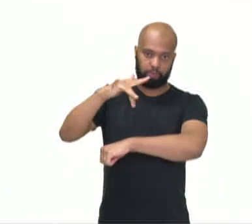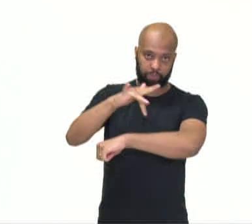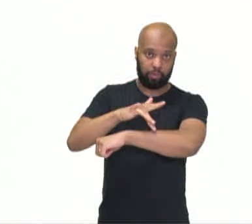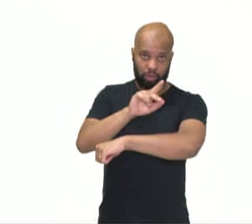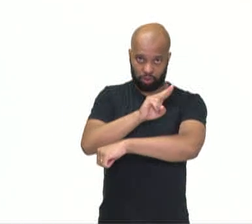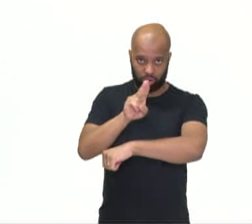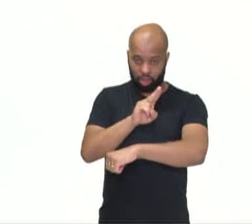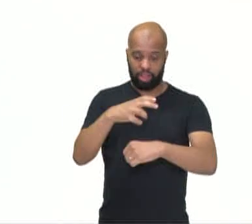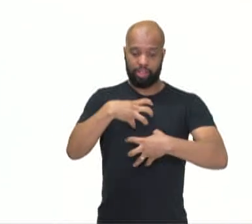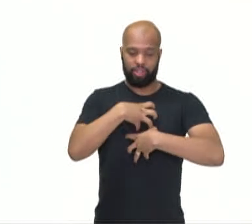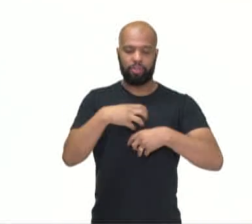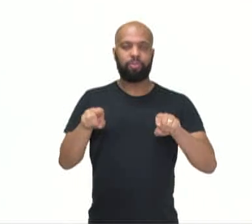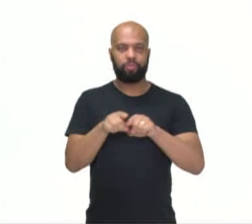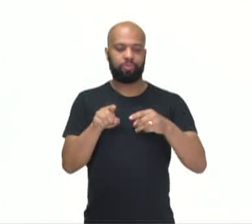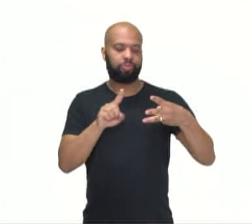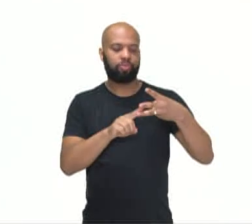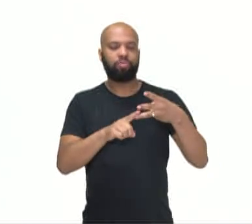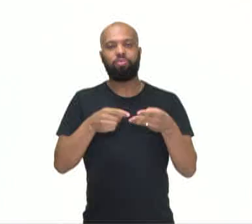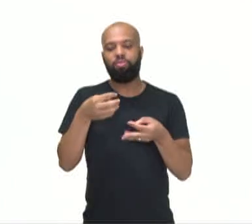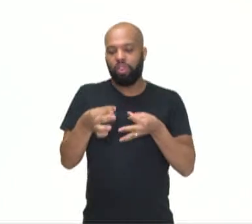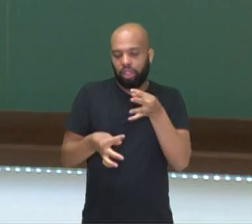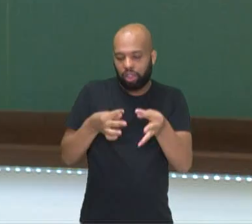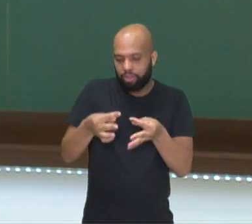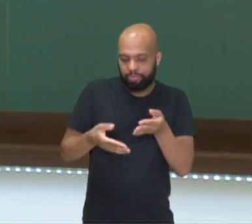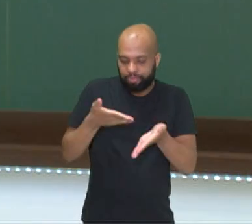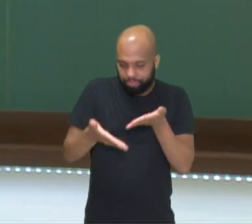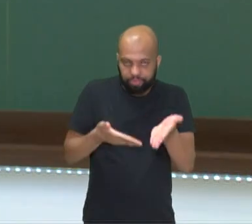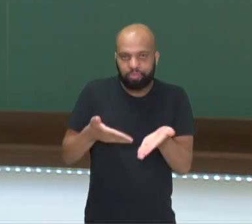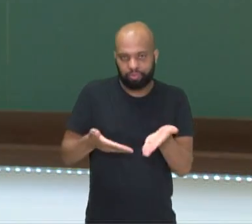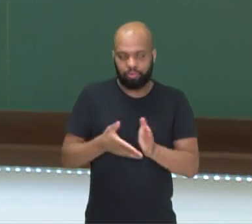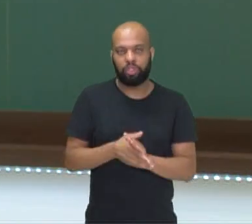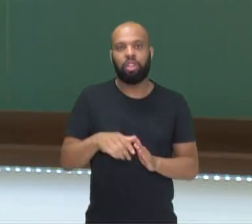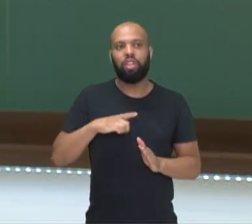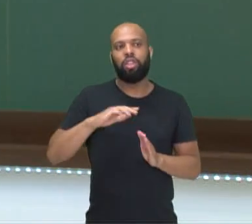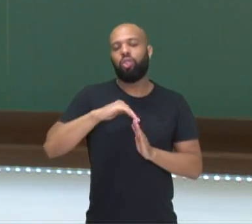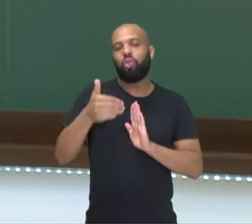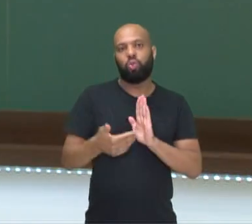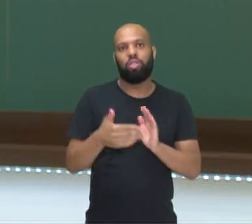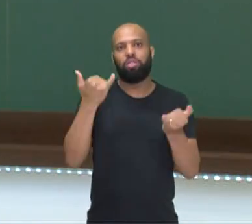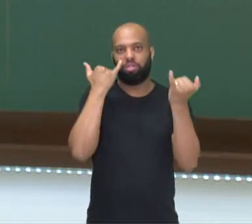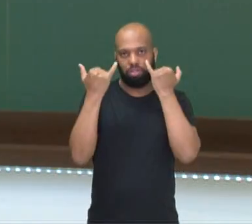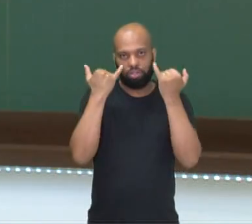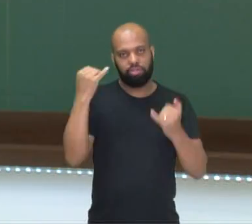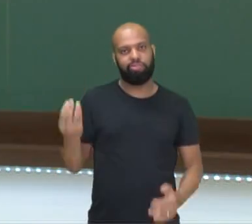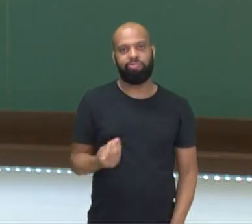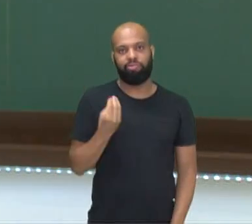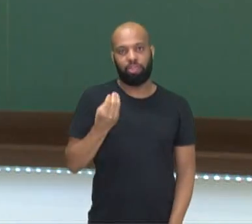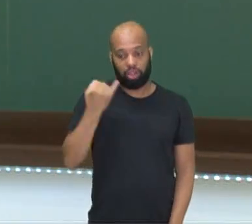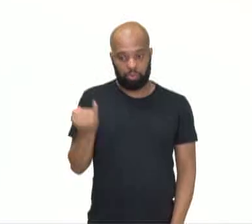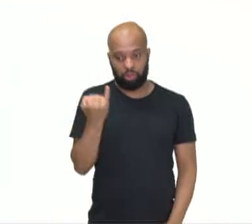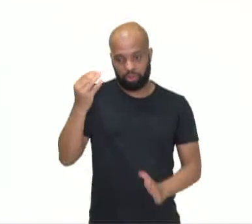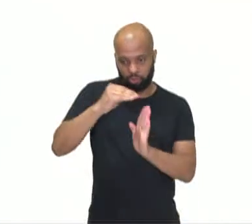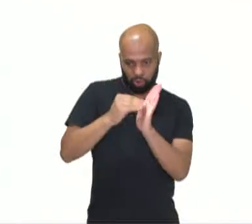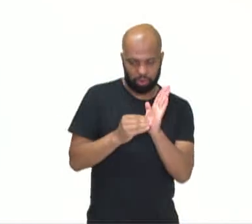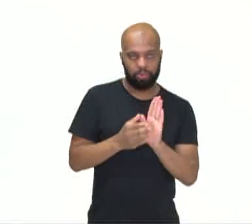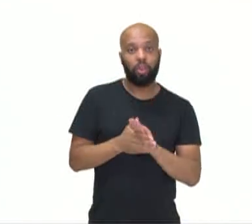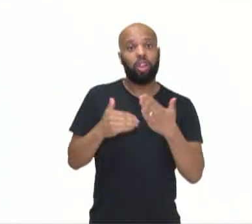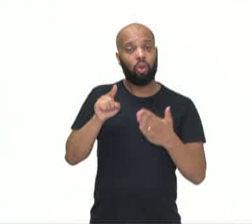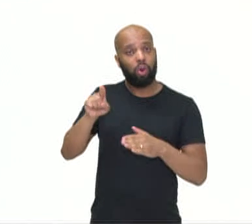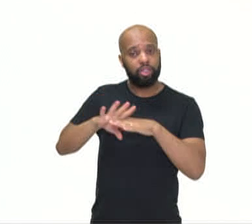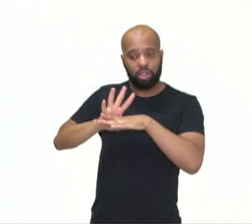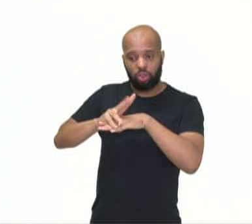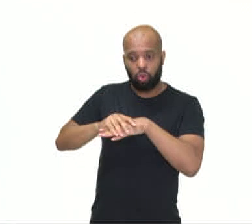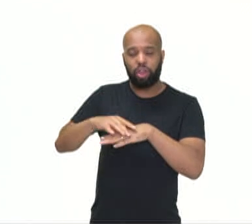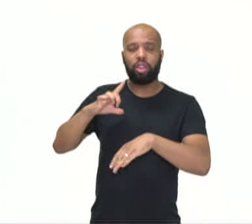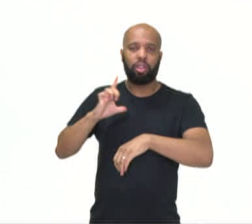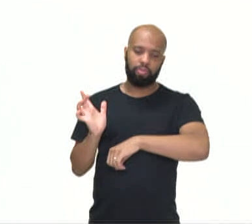e o tratamento. Então aqui é uma resposta esperada, com todas as informações que devem ser colocadas. Então a malária é transmitida